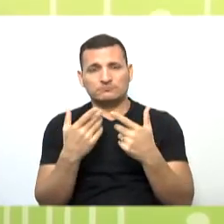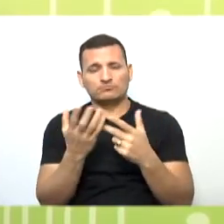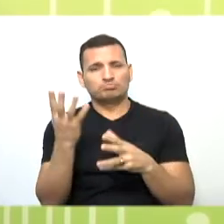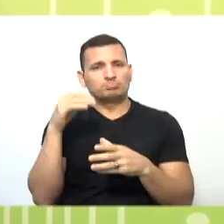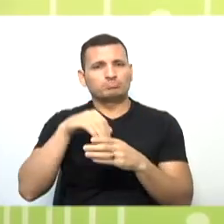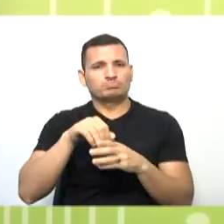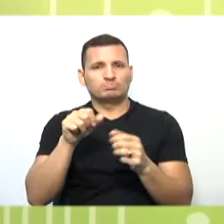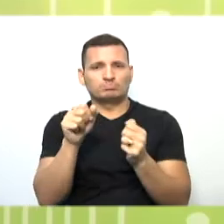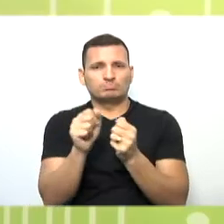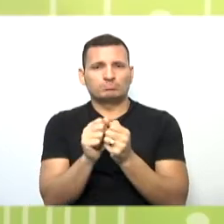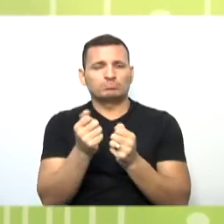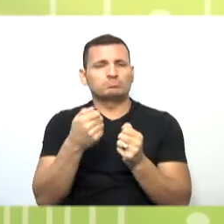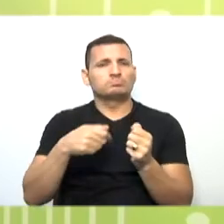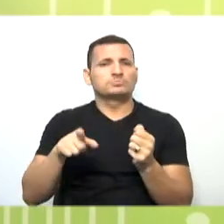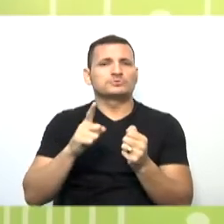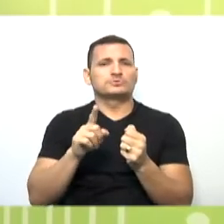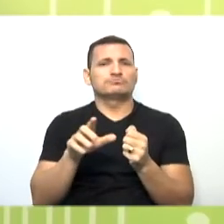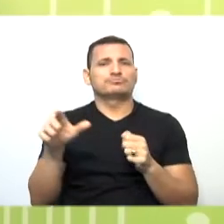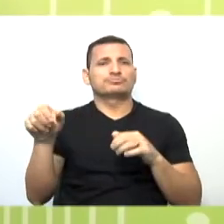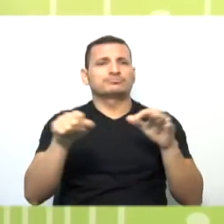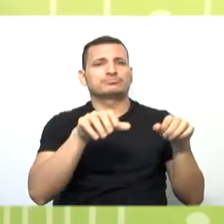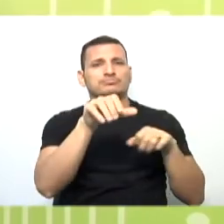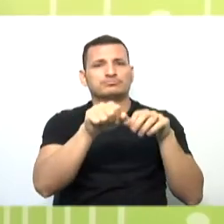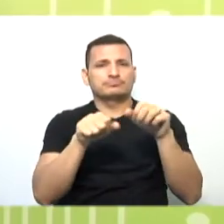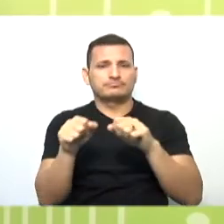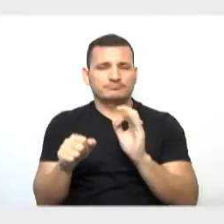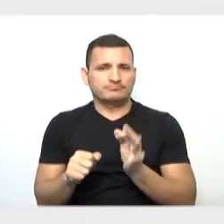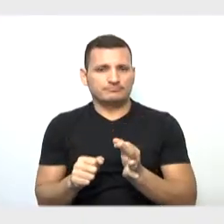que aí não precisa ficar chamando endereços